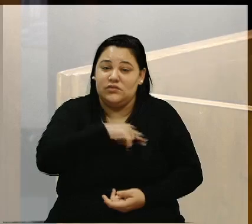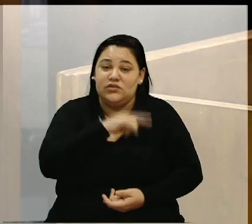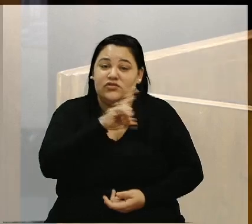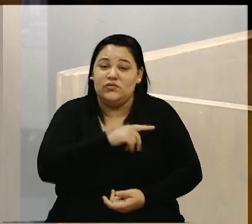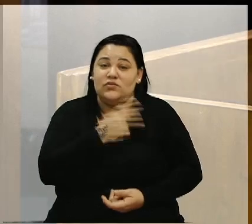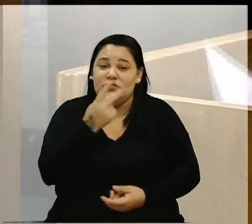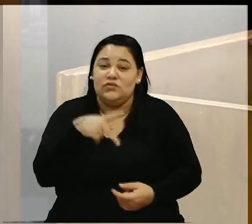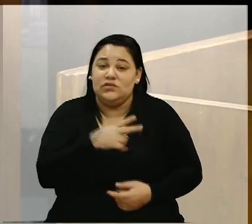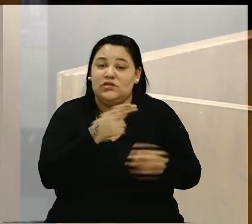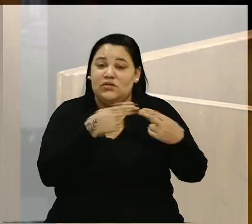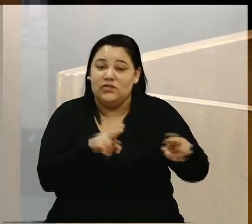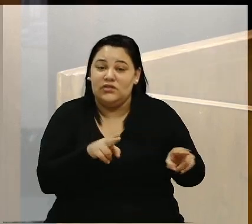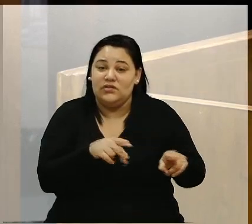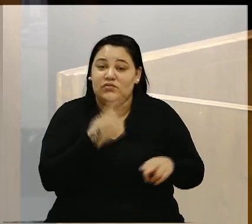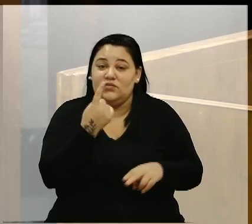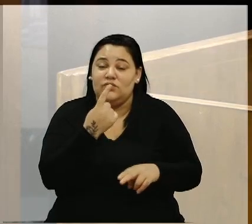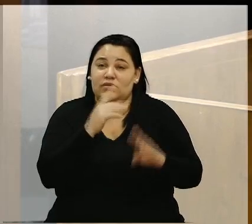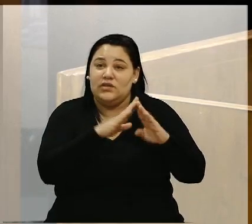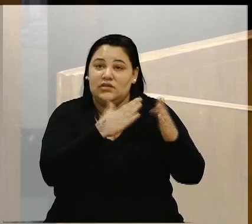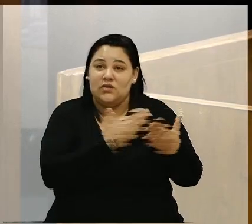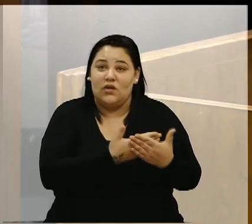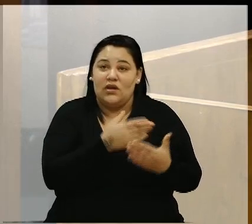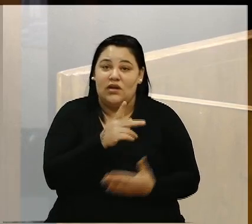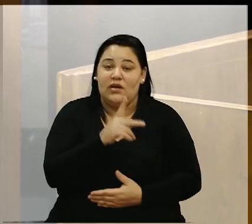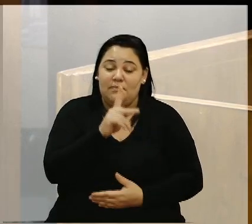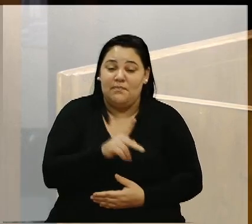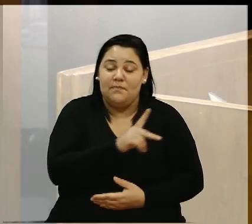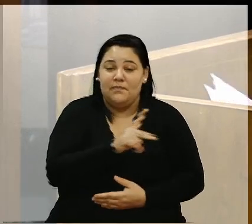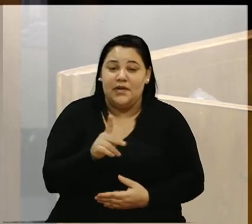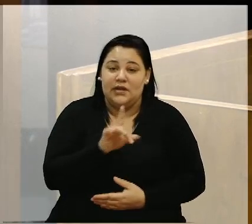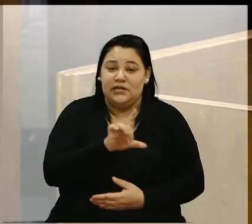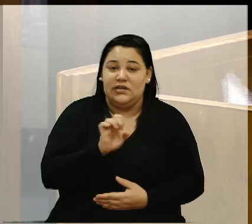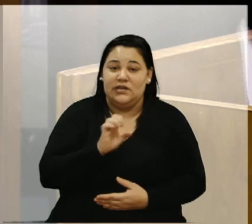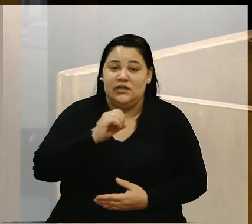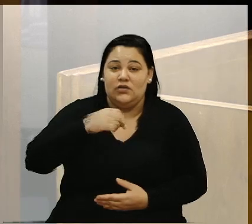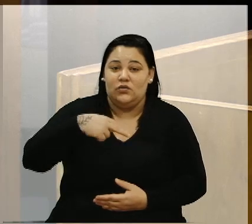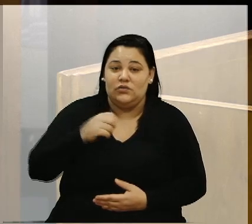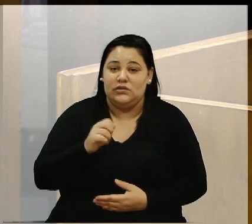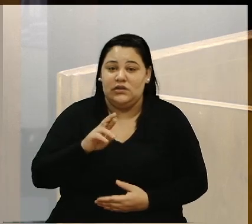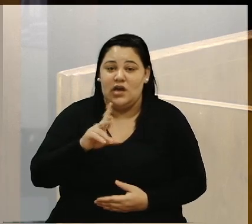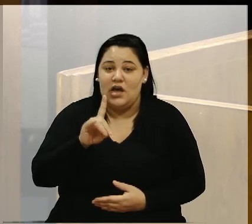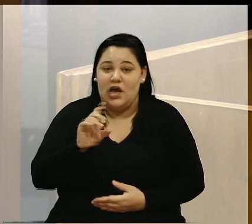inaugurações, uma na escola Padre Leonardo Murialdo, que acho que tem as